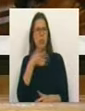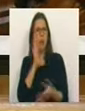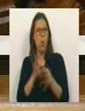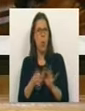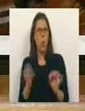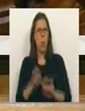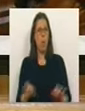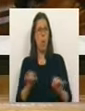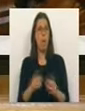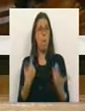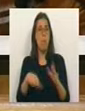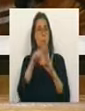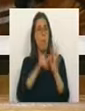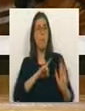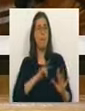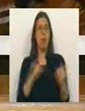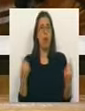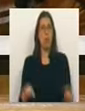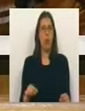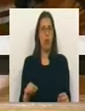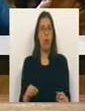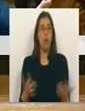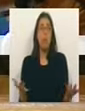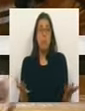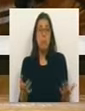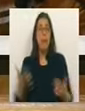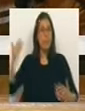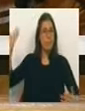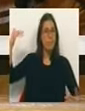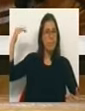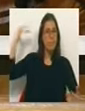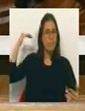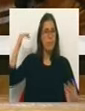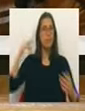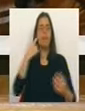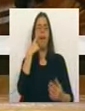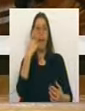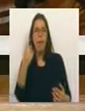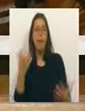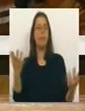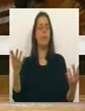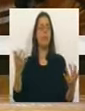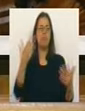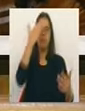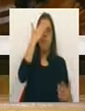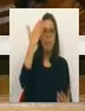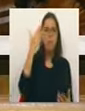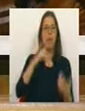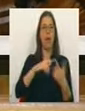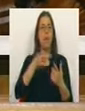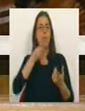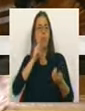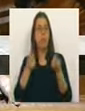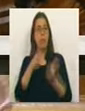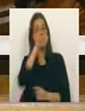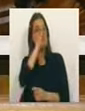fundamento e com base em critérios pessoais. Enquanto no passado se reconhecia o mérito dos